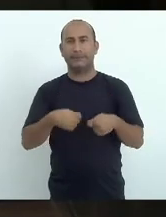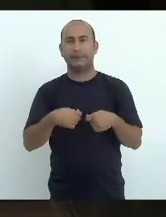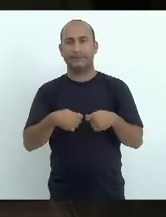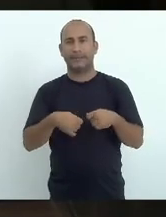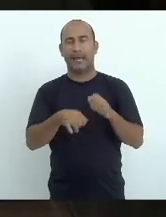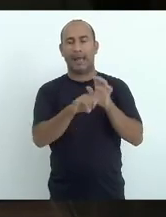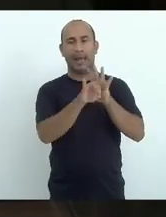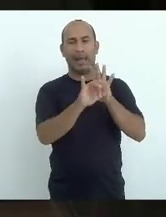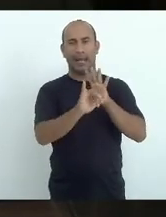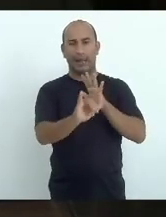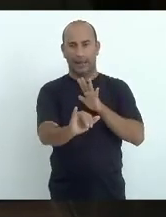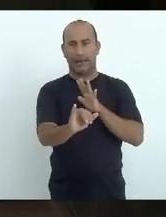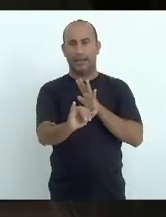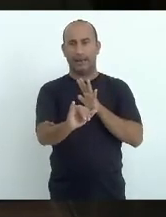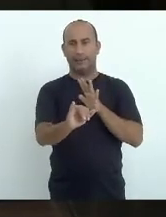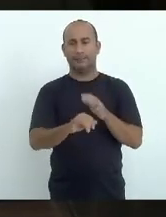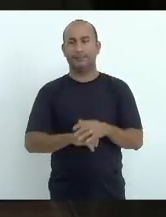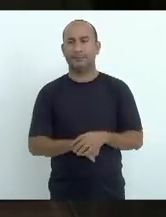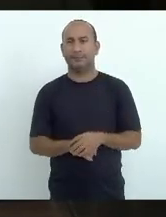E o Ministério Público